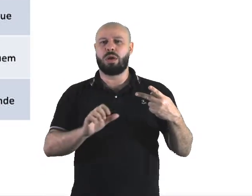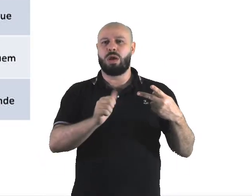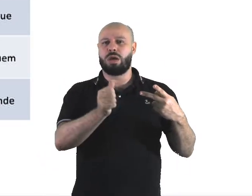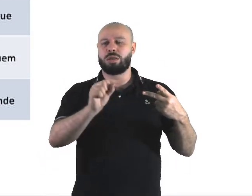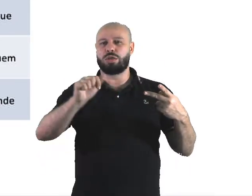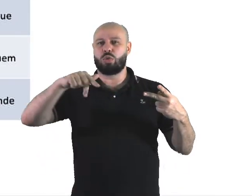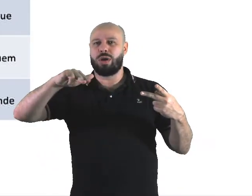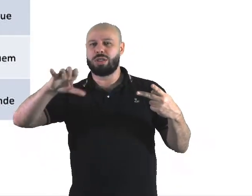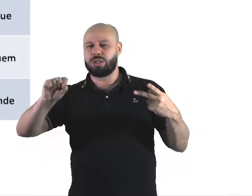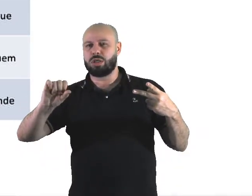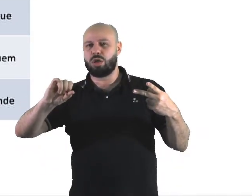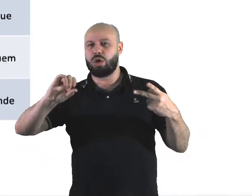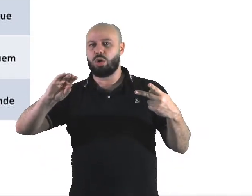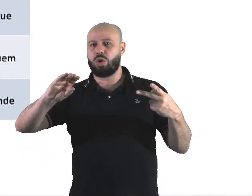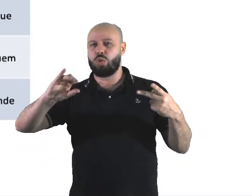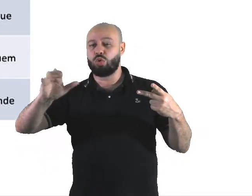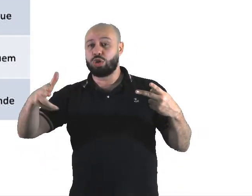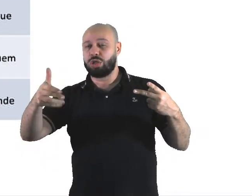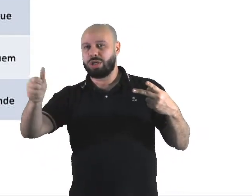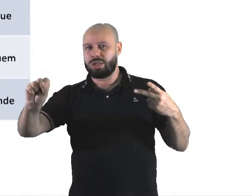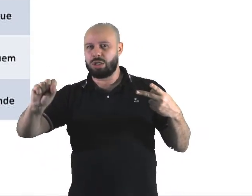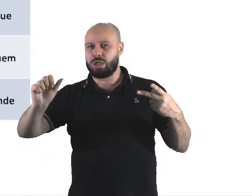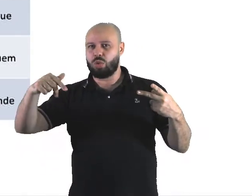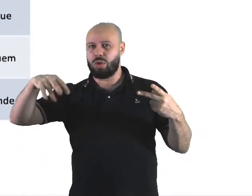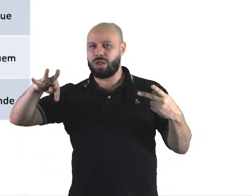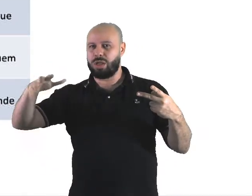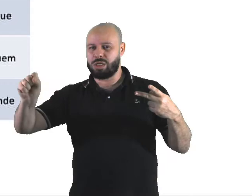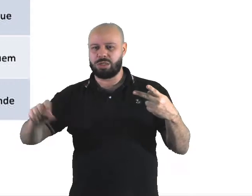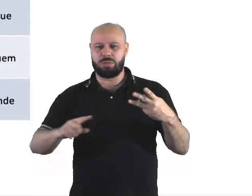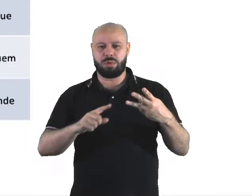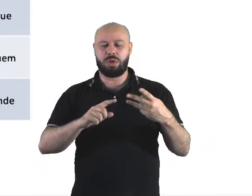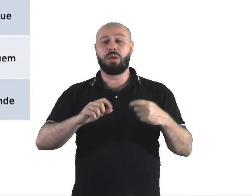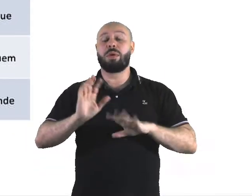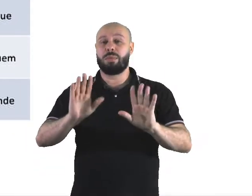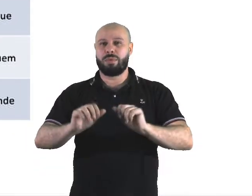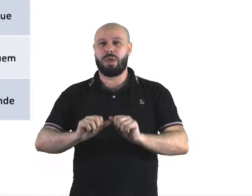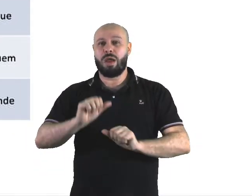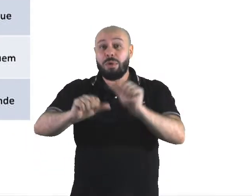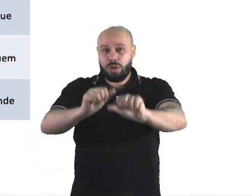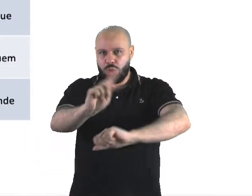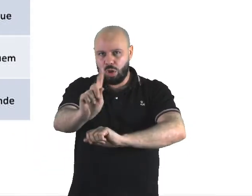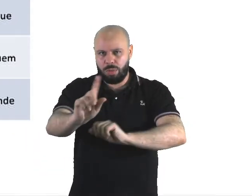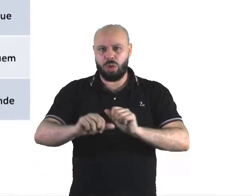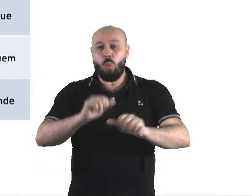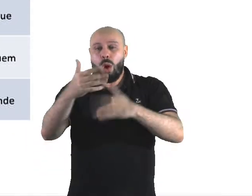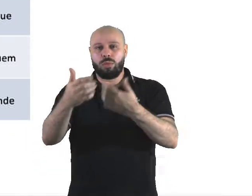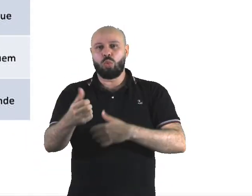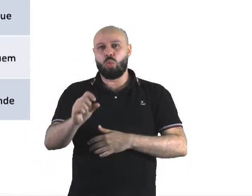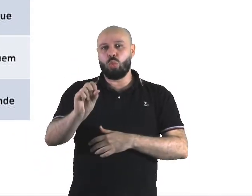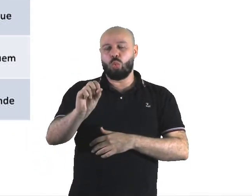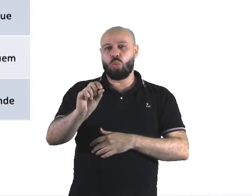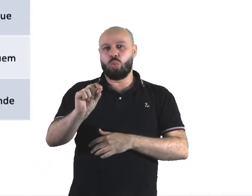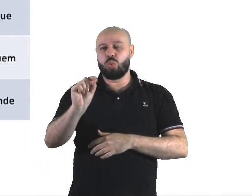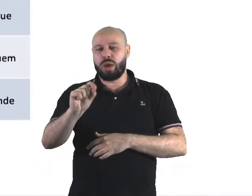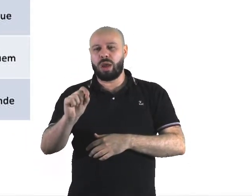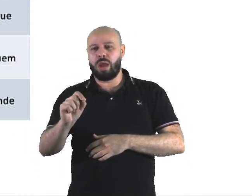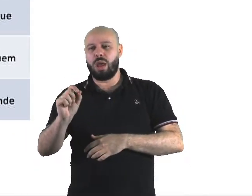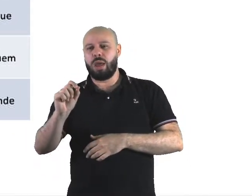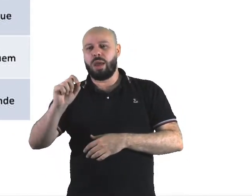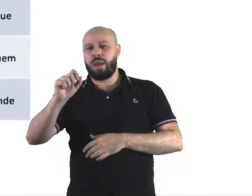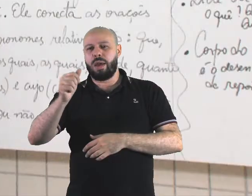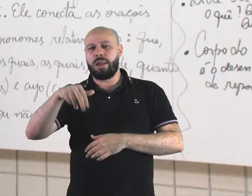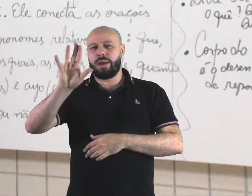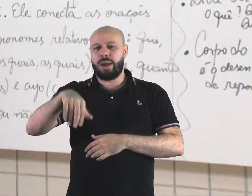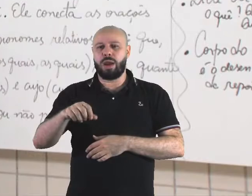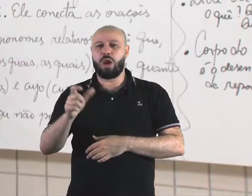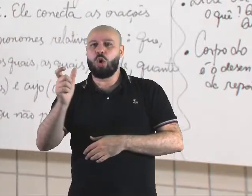quais, cujas e quantas. E os invariáveis, aqueles que não sofrem alterações, o que, quem e onde. Em todas as